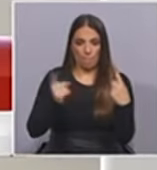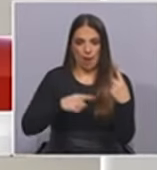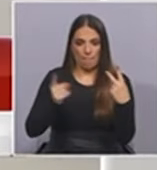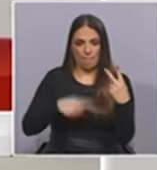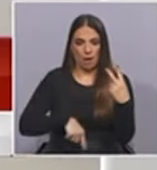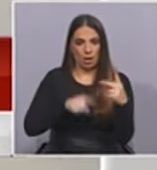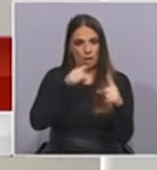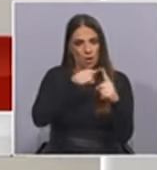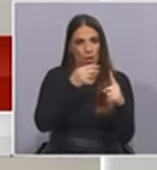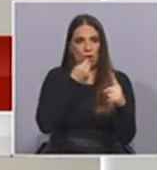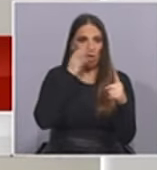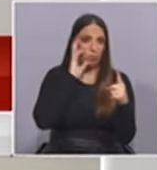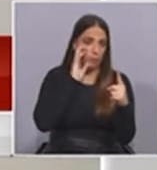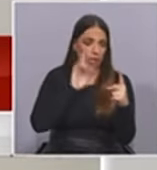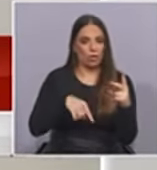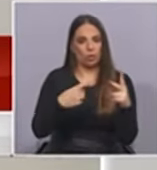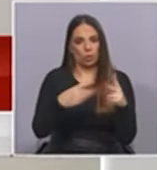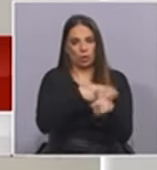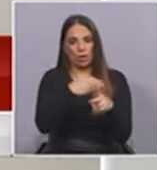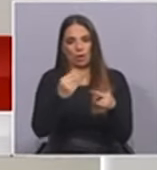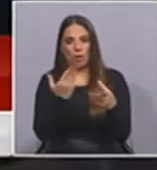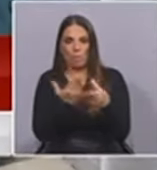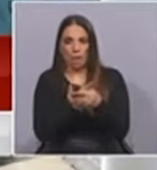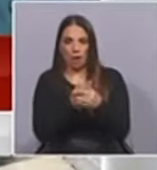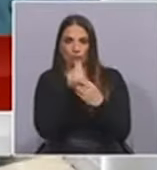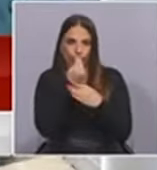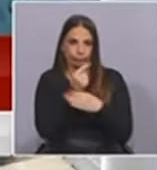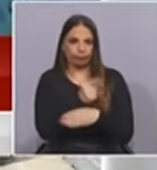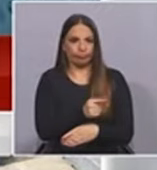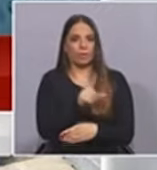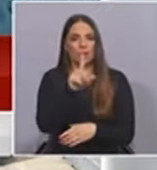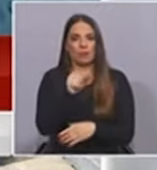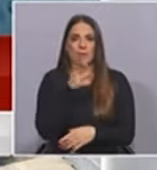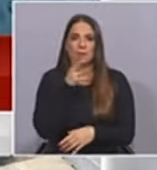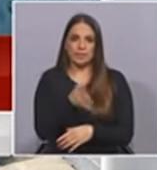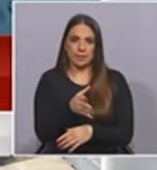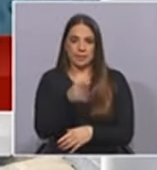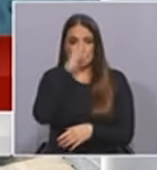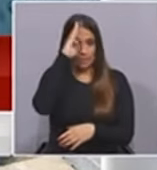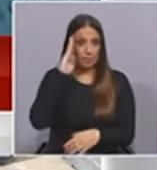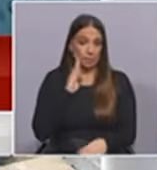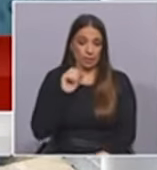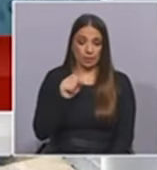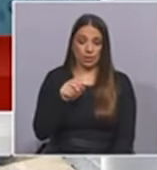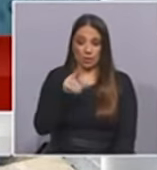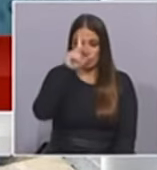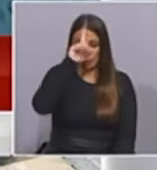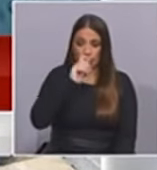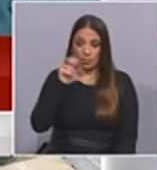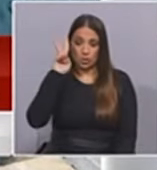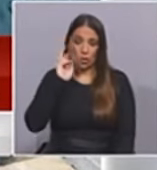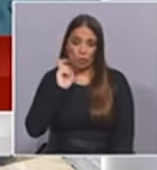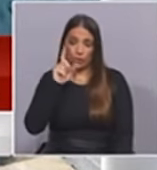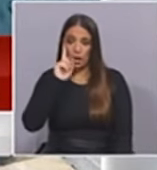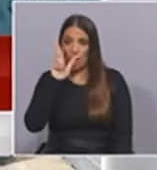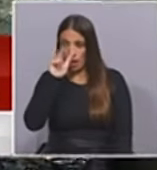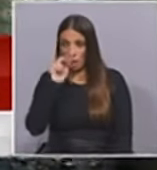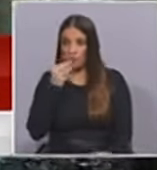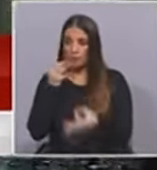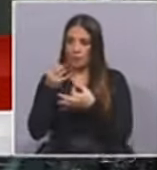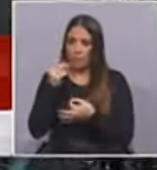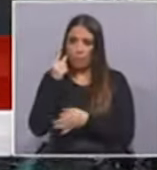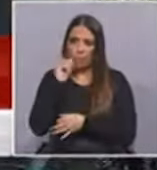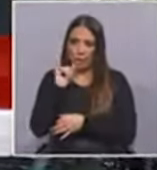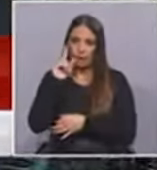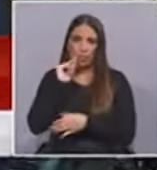viagem uma para almoçar e outra mais tarde para lanchar e vou Lucas também referiu aos militares que lembra de ouvir passar a carreira falar